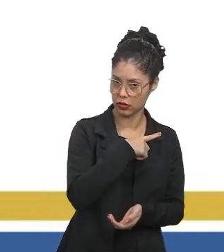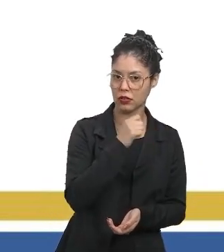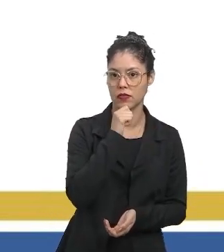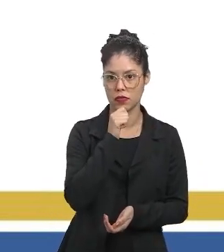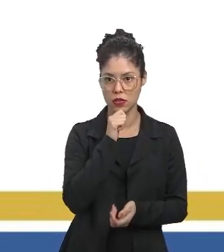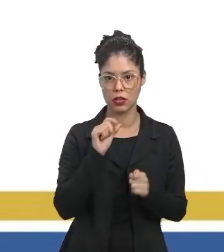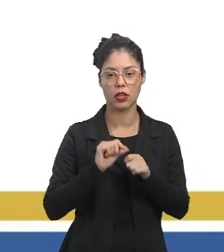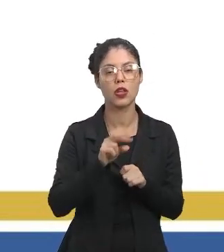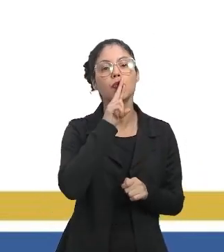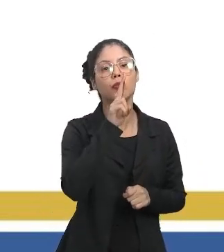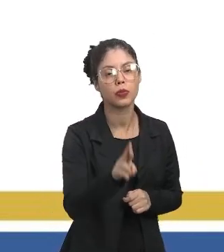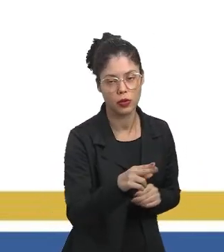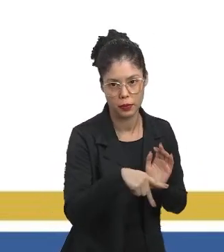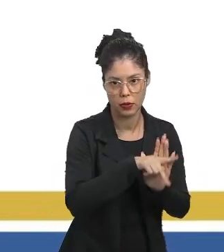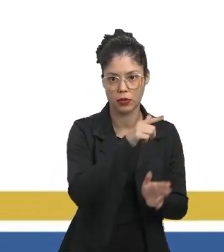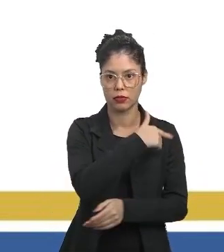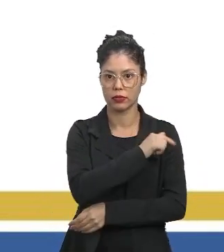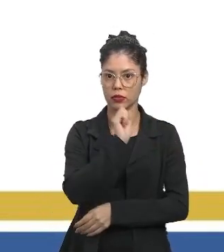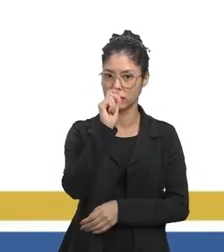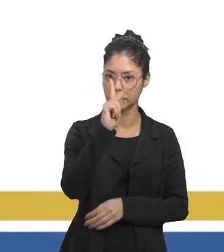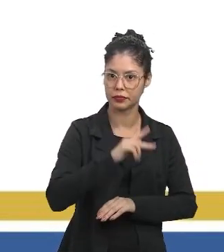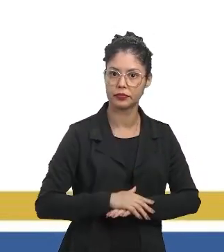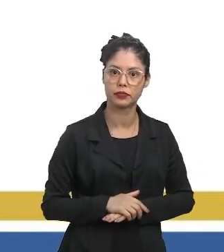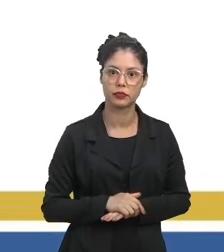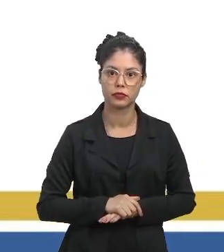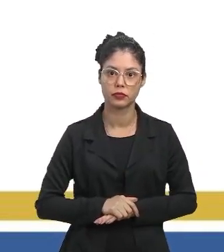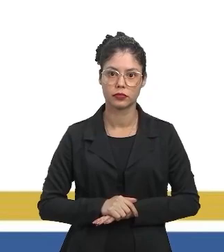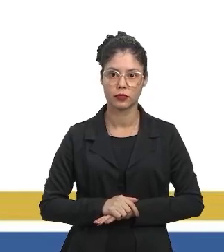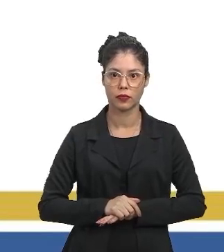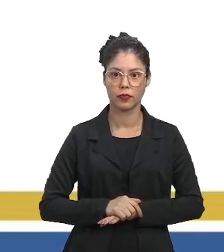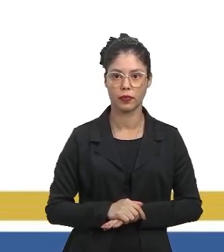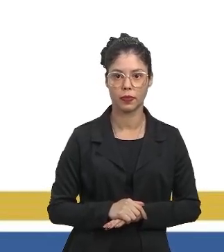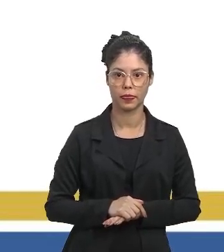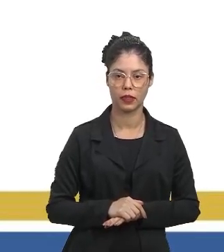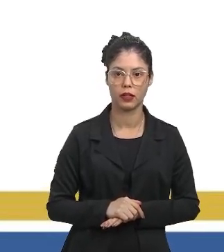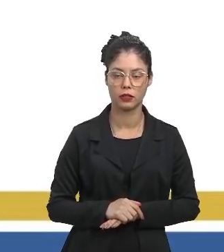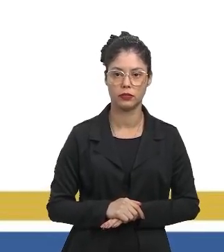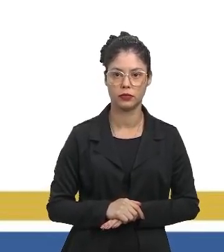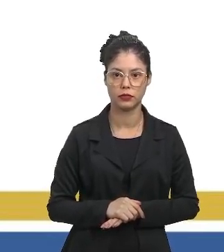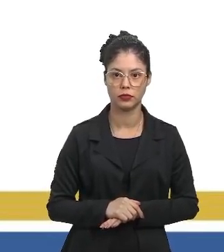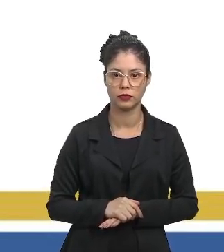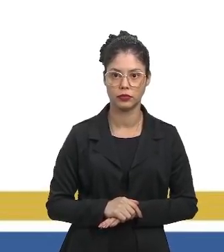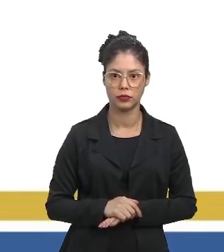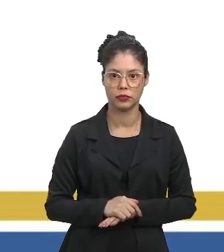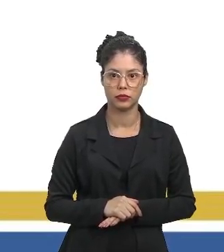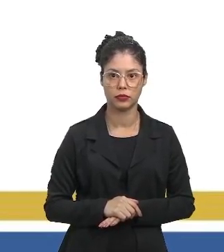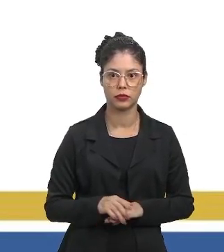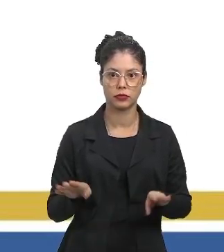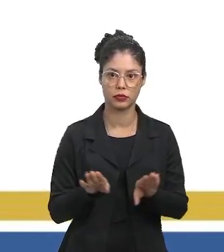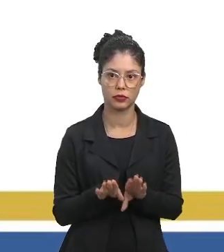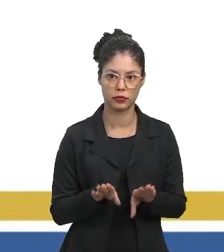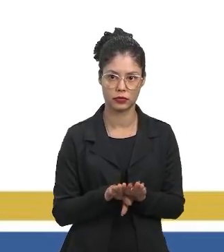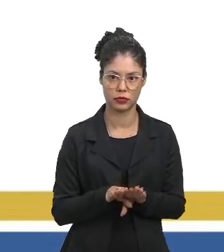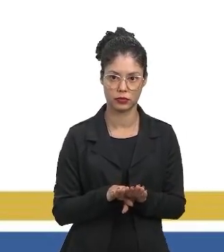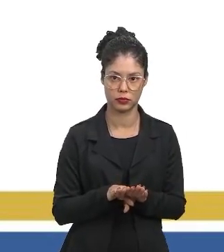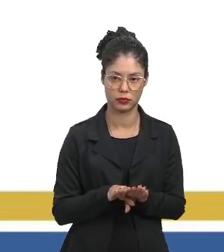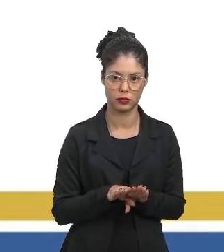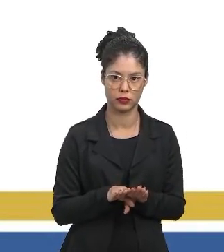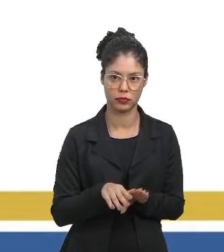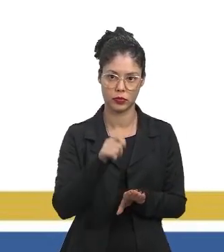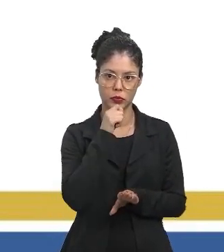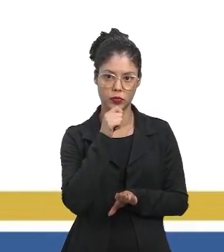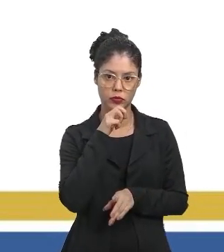estrutura, aquela solução da vacina. Ok? Nós temos aí os tipos de